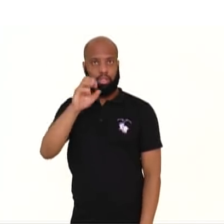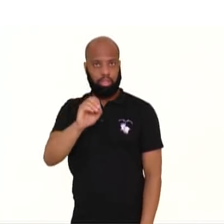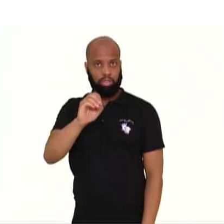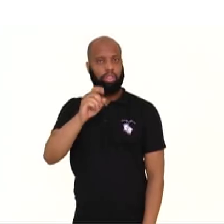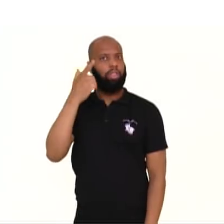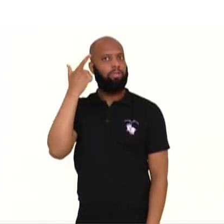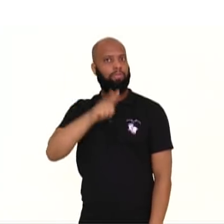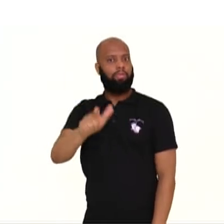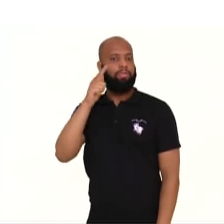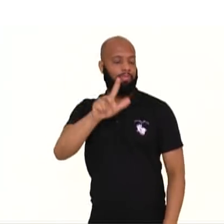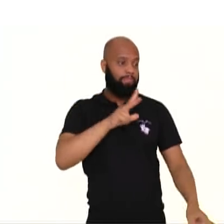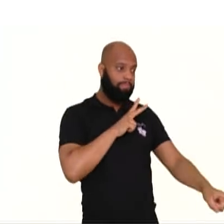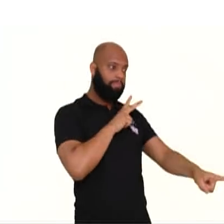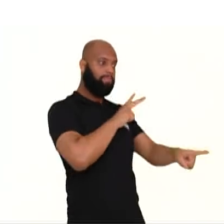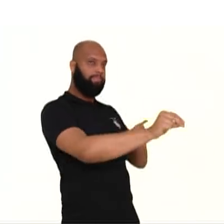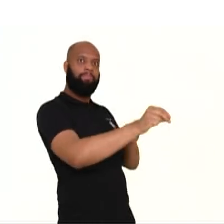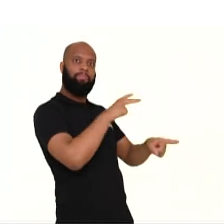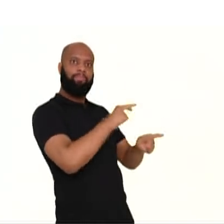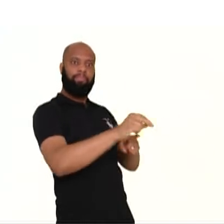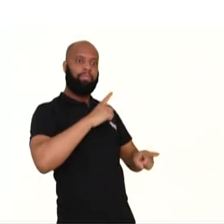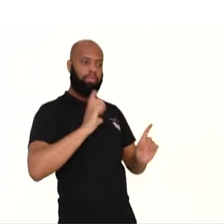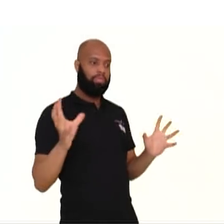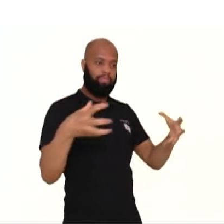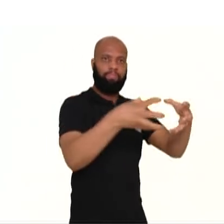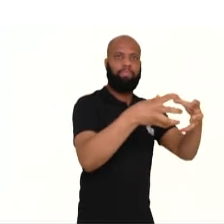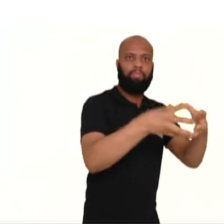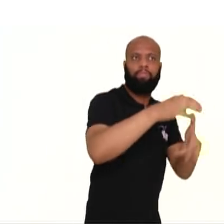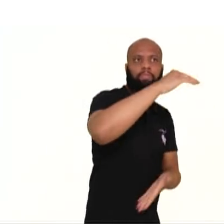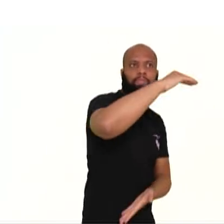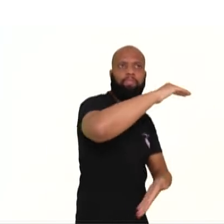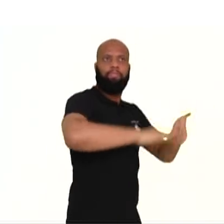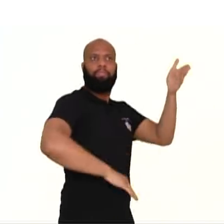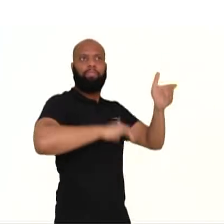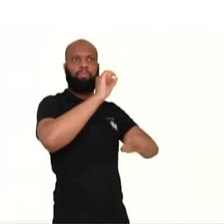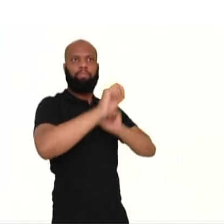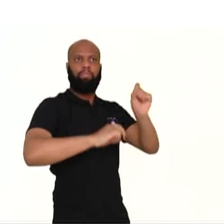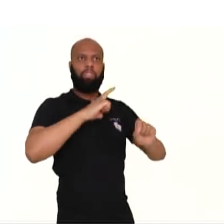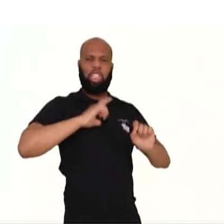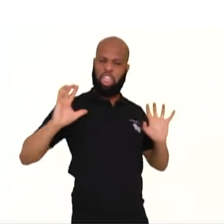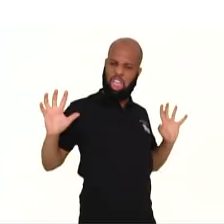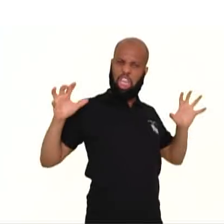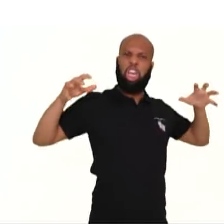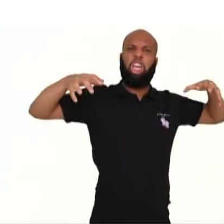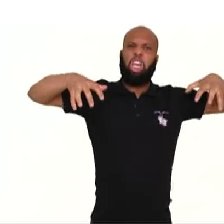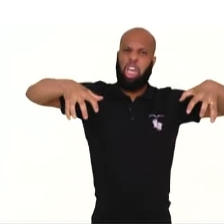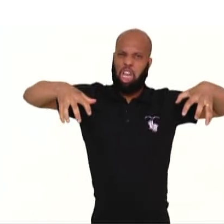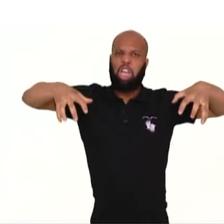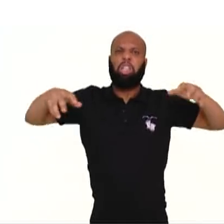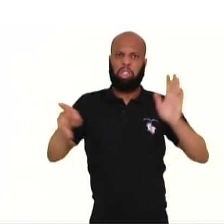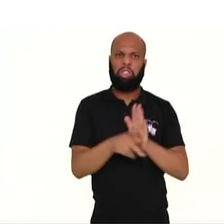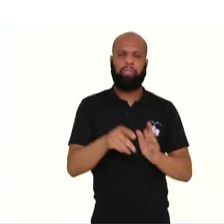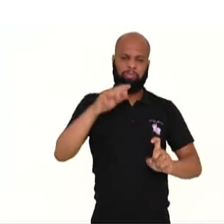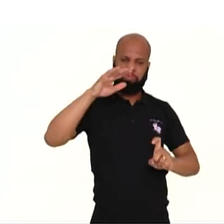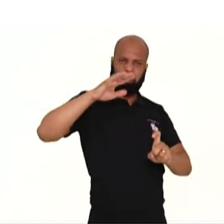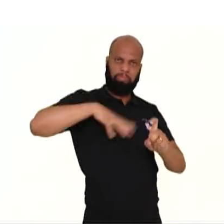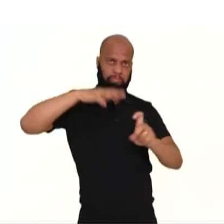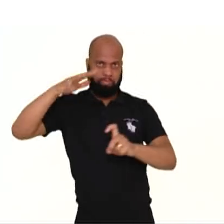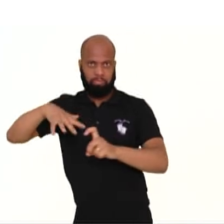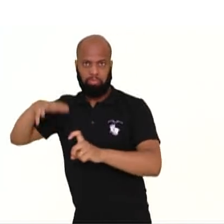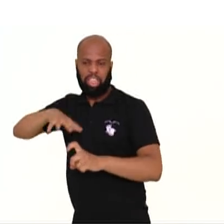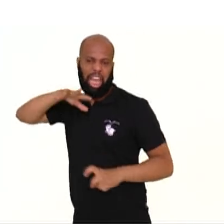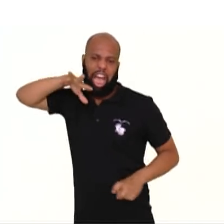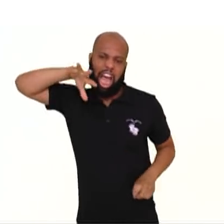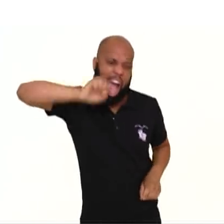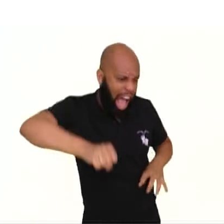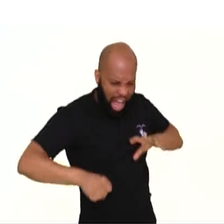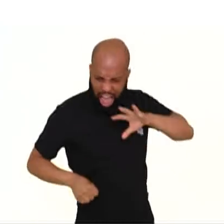que livrou a cidade de Tebas da Esfinge, grande monstro mitológico, que devorava todos aqueles que não